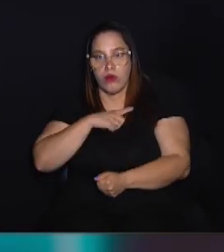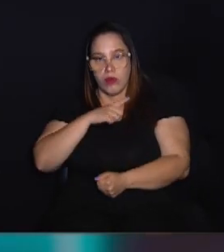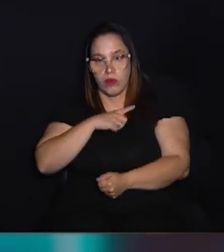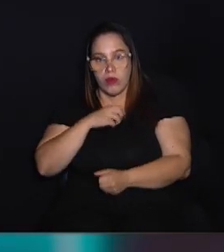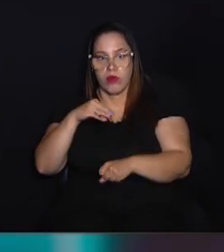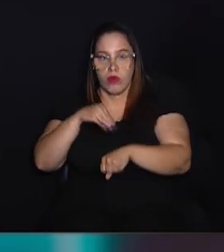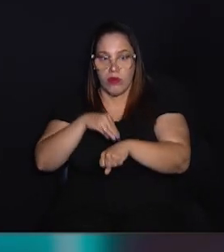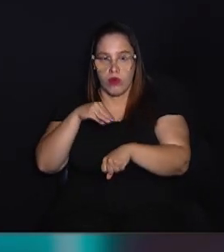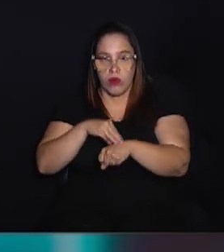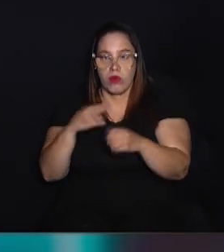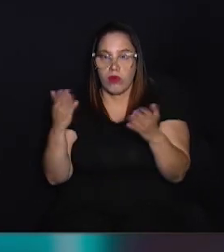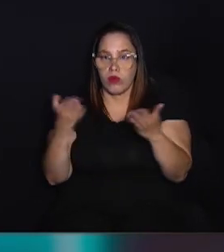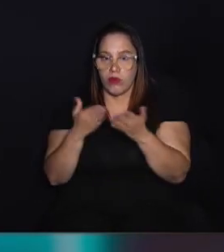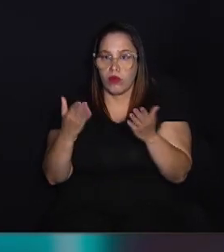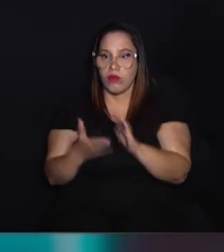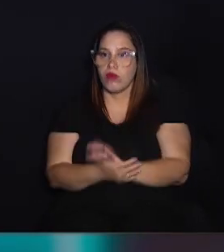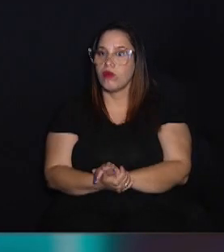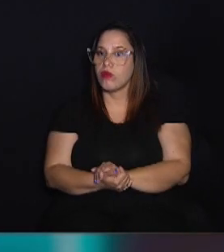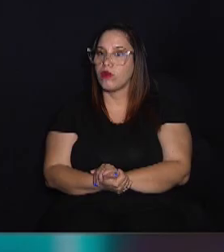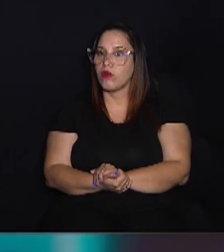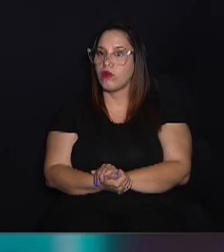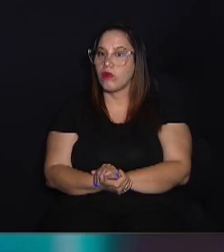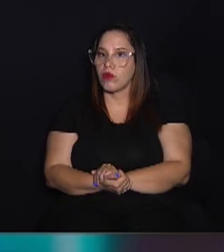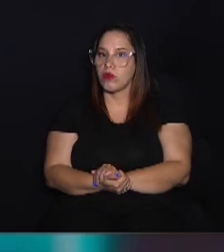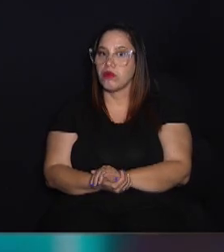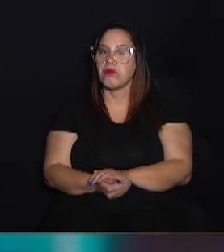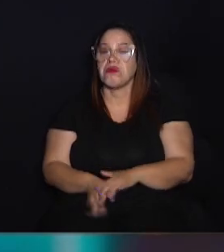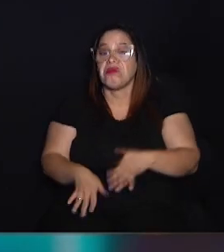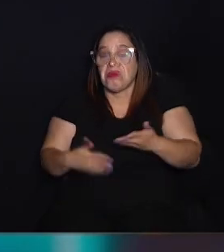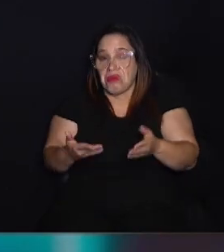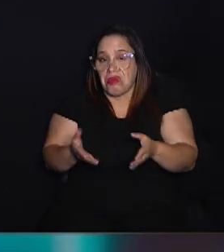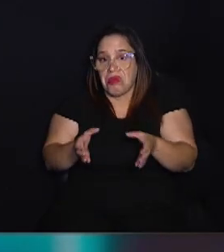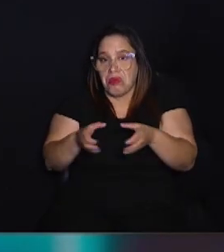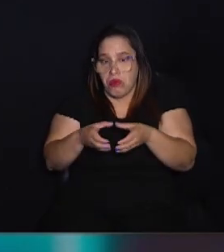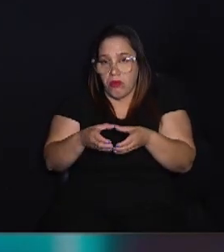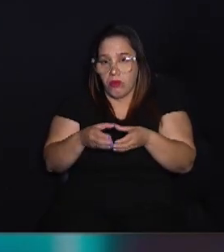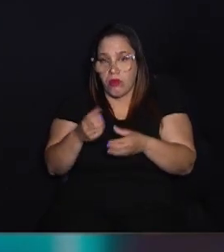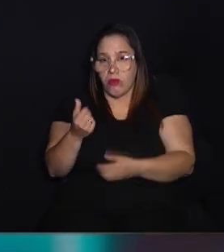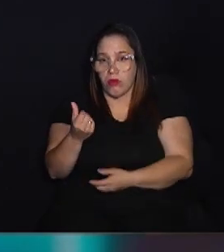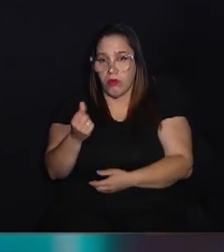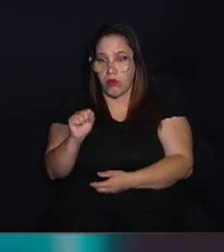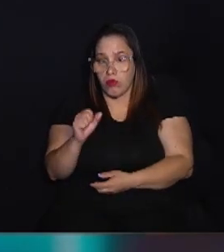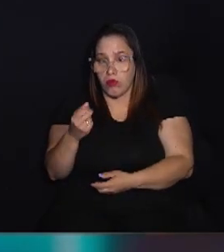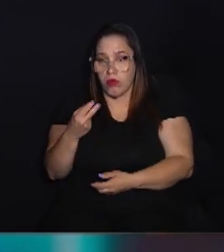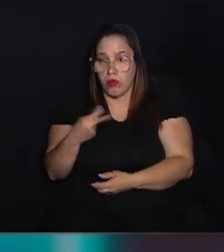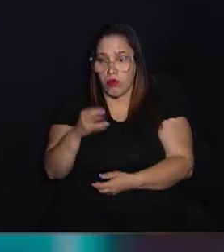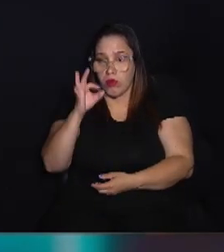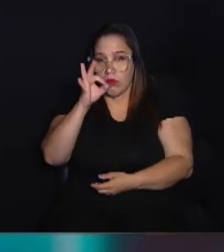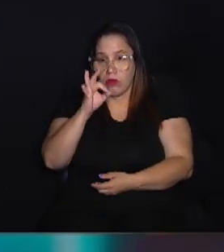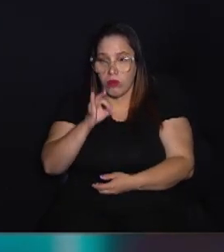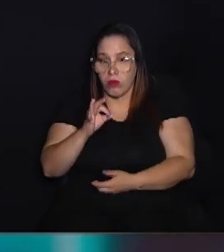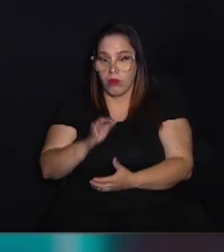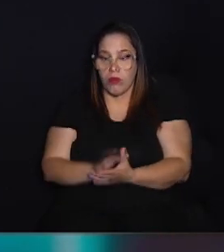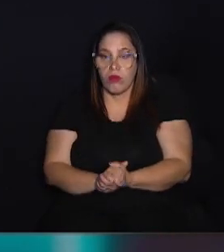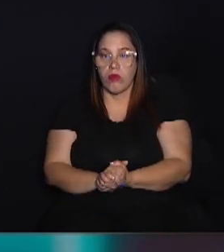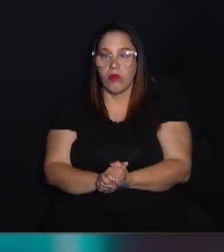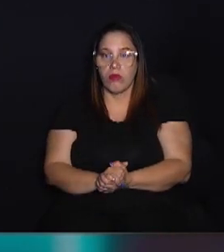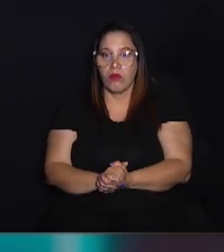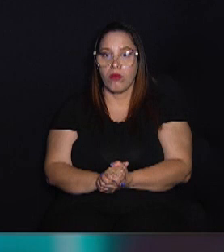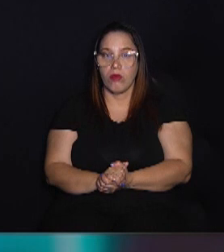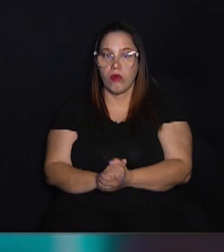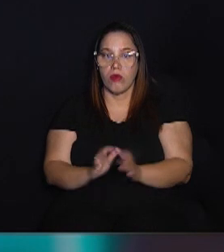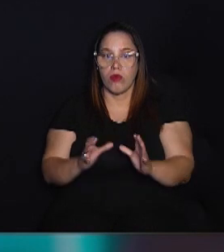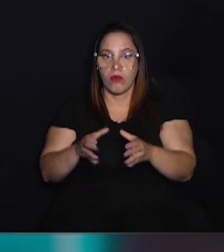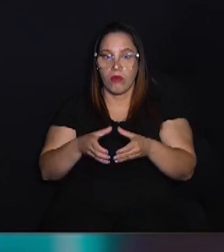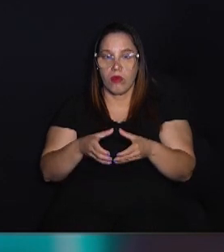Ministério. Hoje ela dá conta de uma cobertura de 82% da nossa população. A cobertura